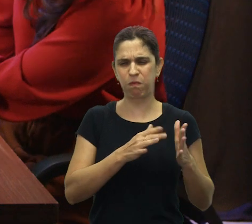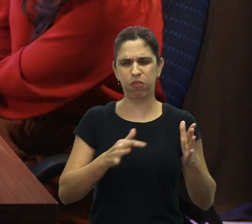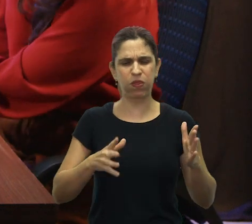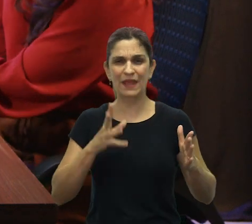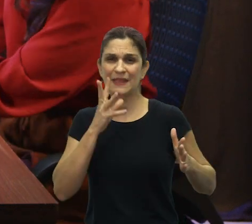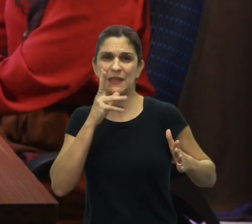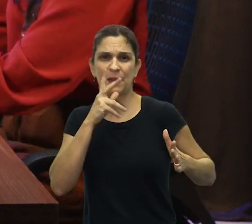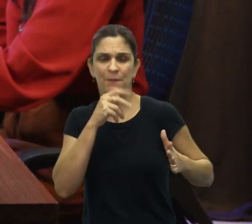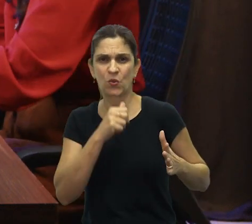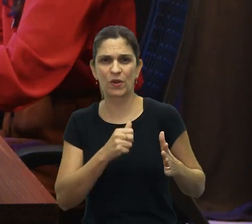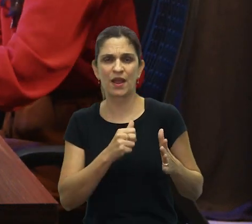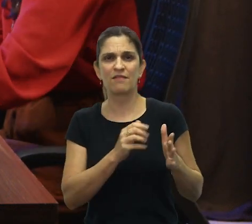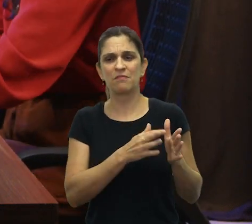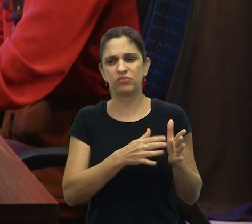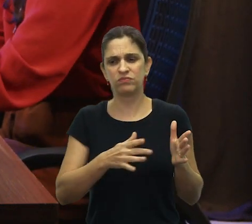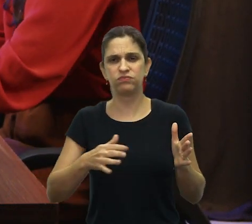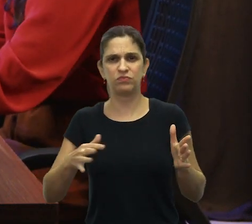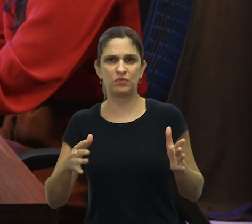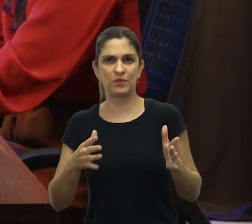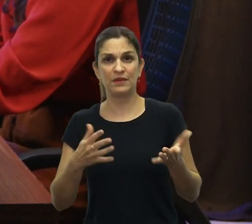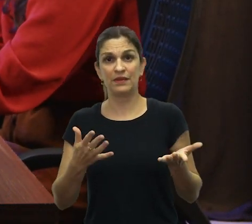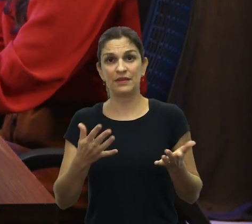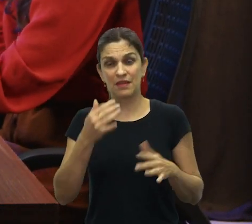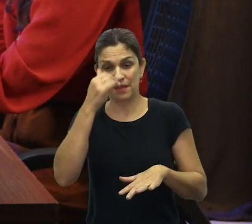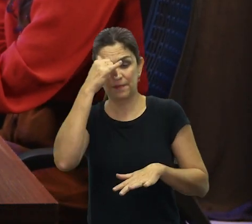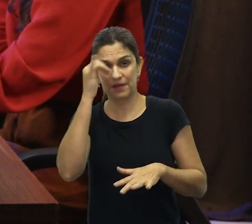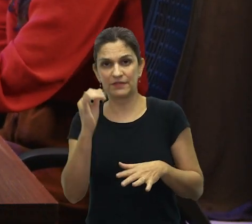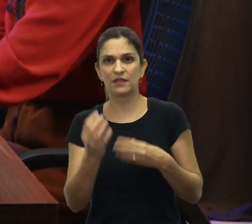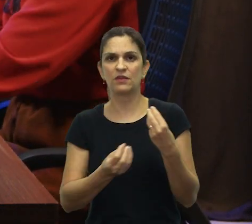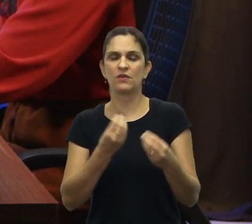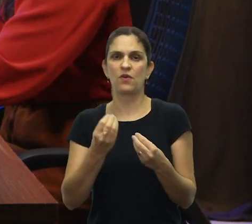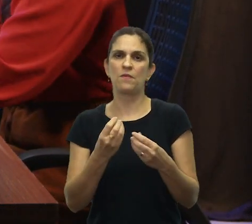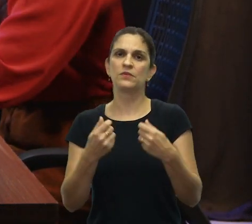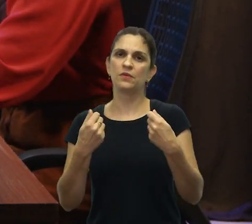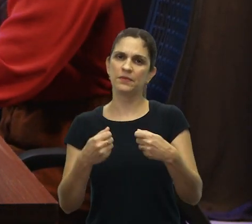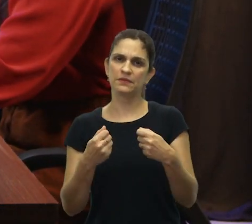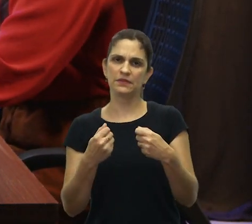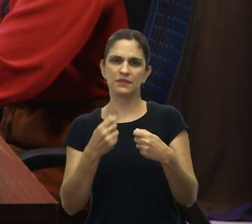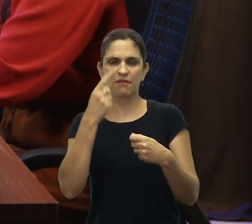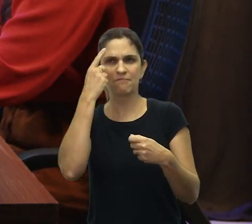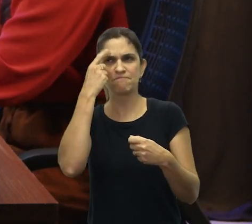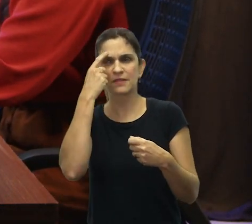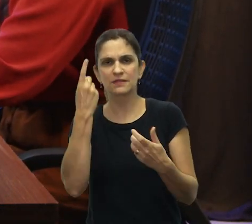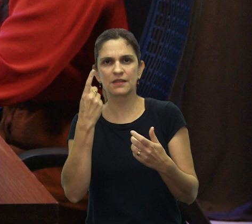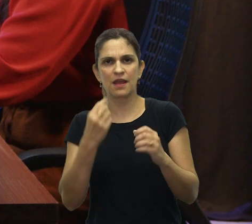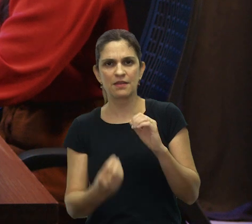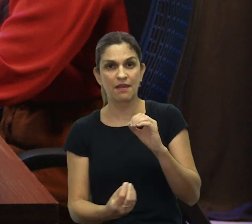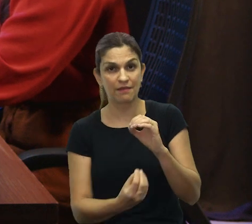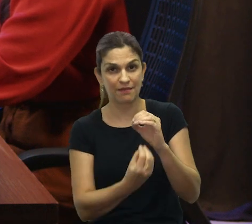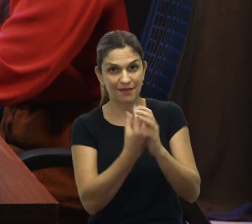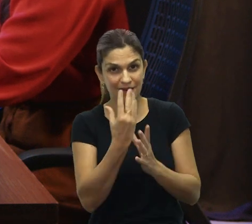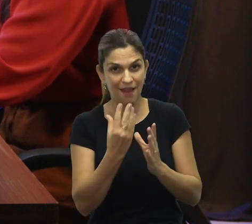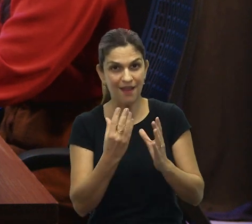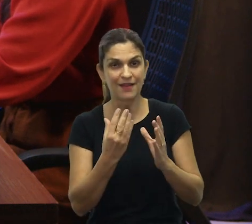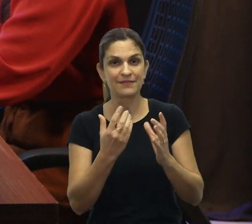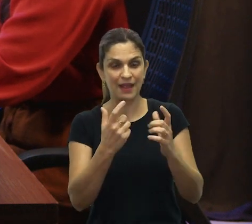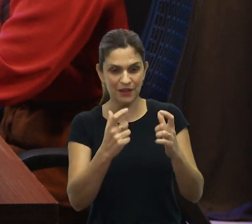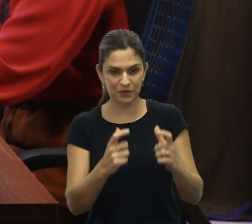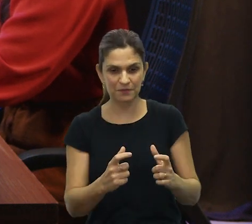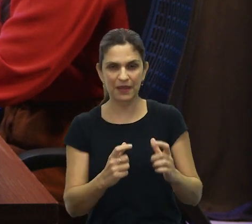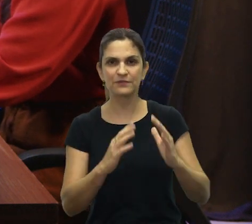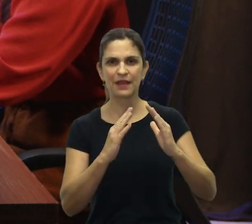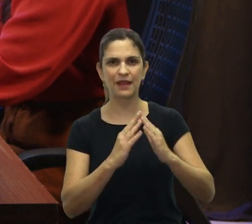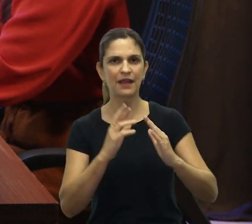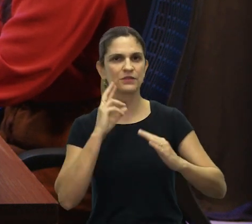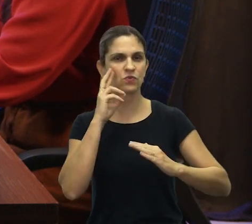Então, isso aí para prevenção, para tratamento... Tinha que fazer alguma coisa, e aí nasceu a Casa Rosa, que a gente